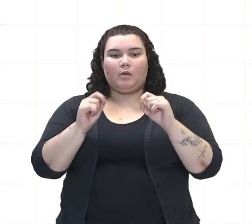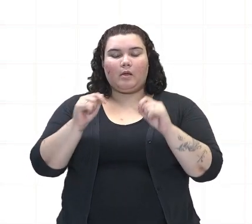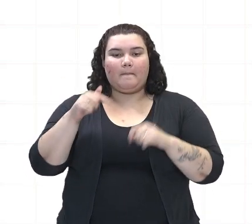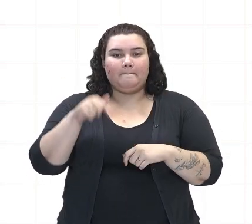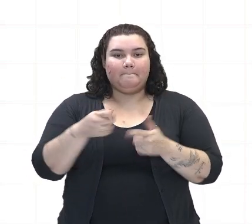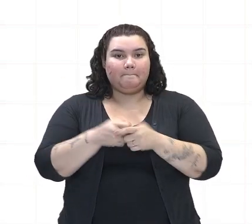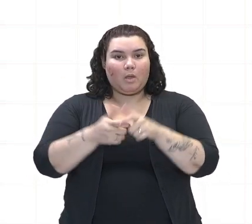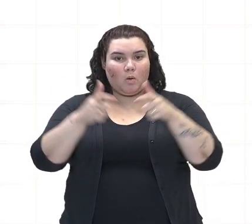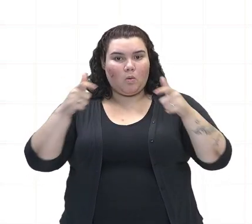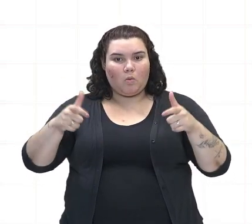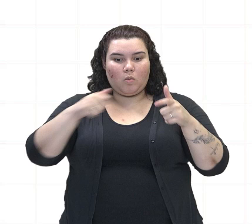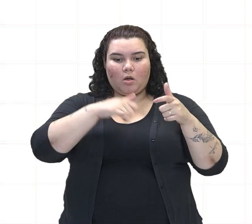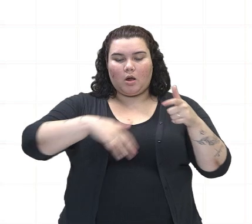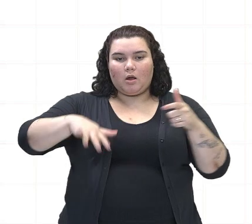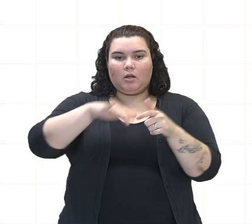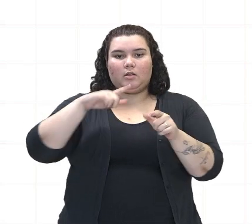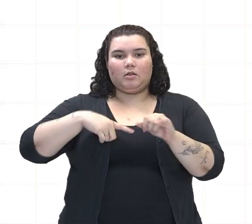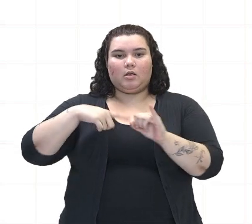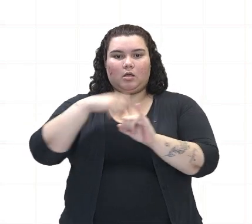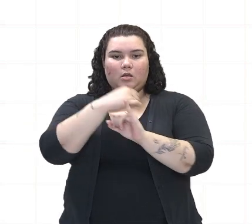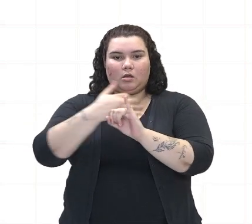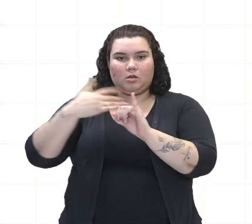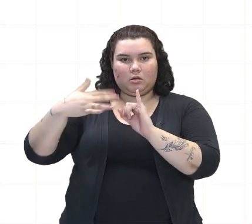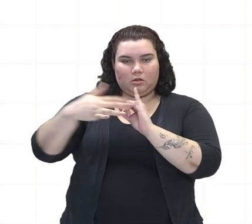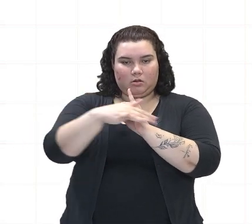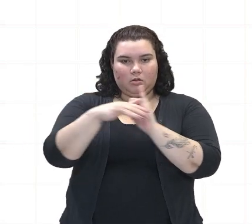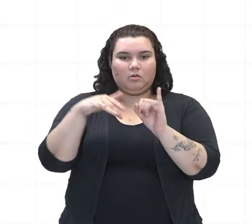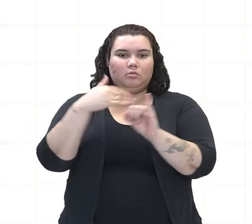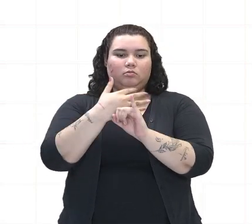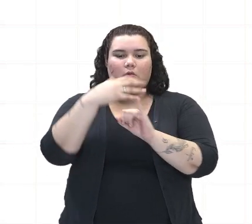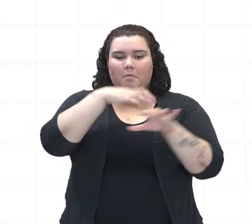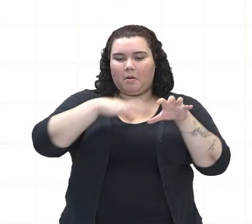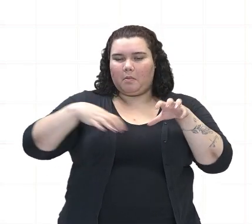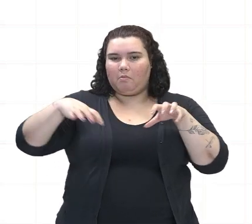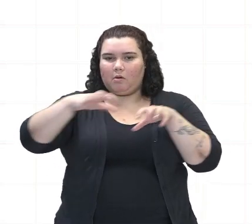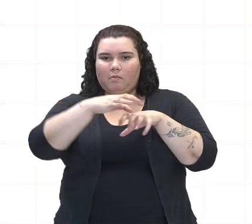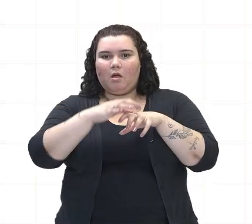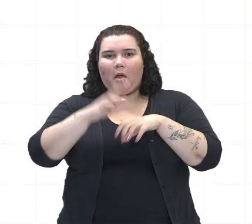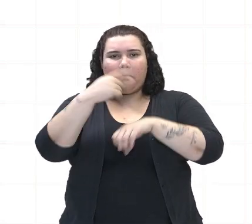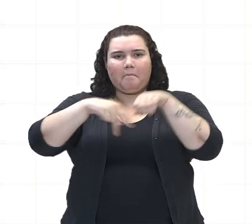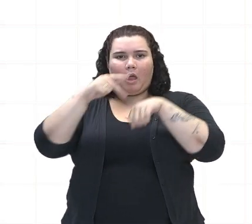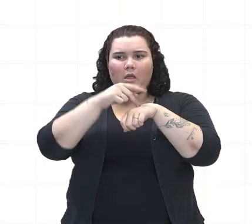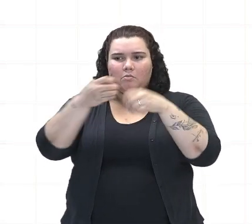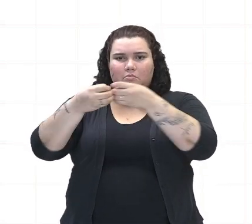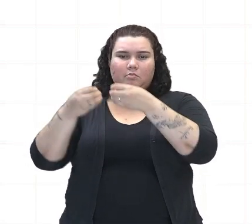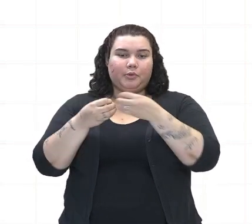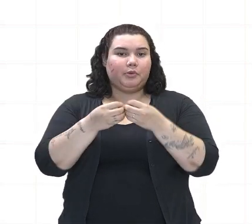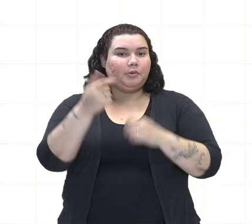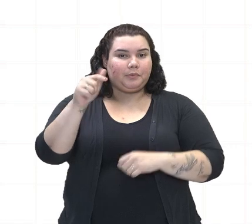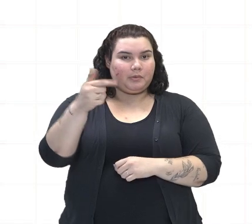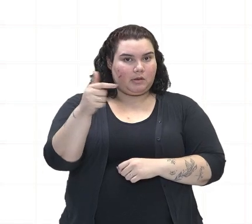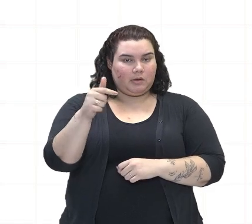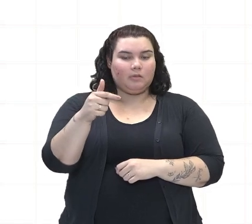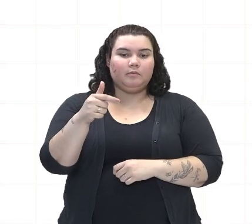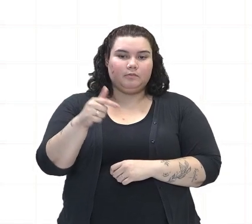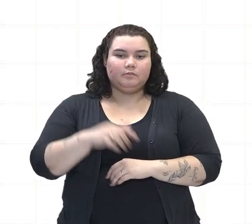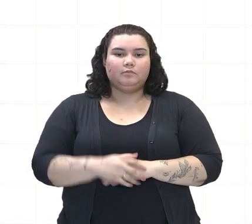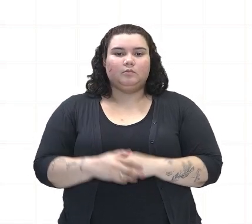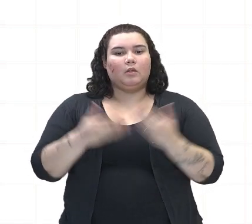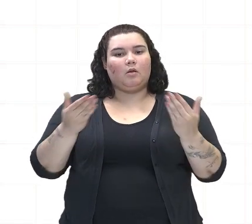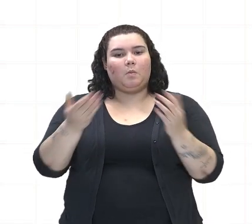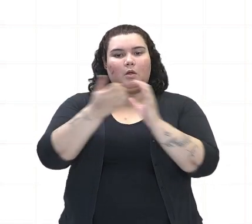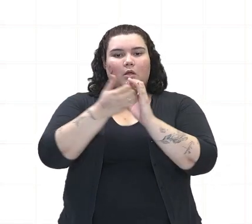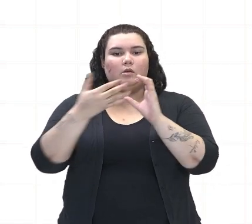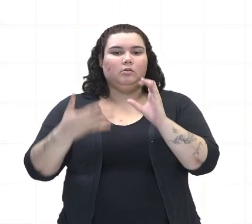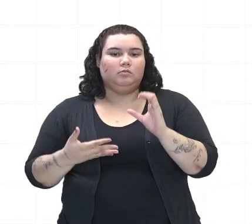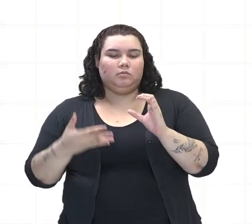grande quantidade de ilhas. Cuba não se conecta com nenhum país, apenas com os mares ali, né, ao redor, e tem essa característica.